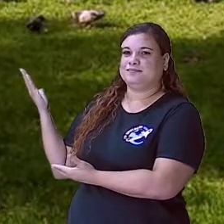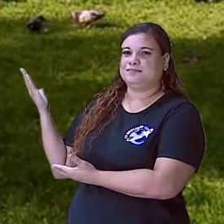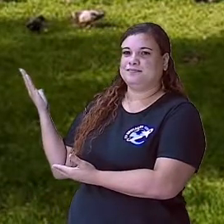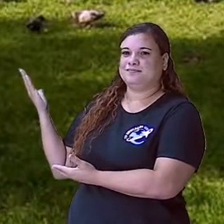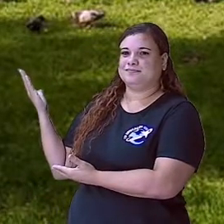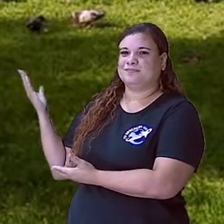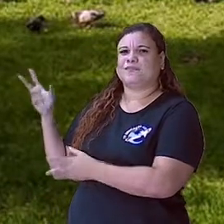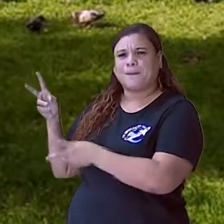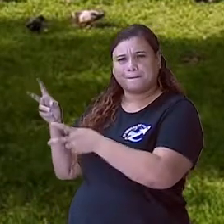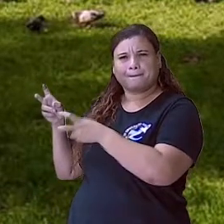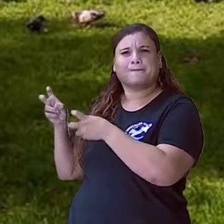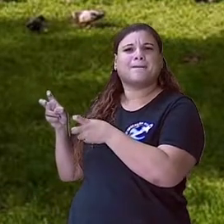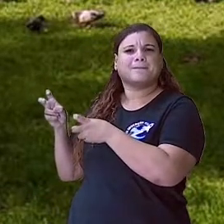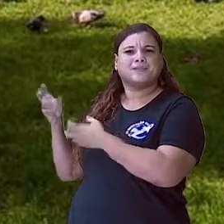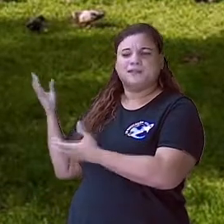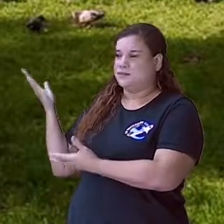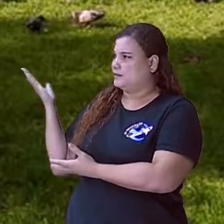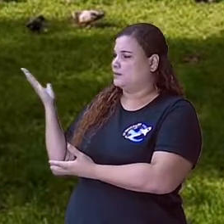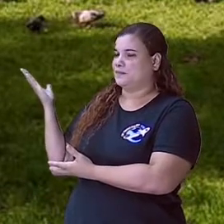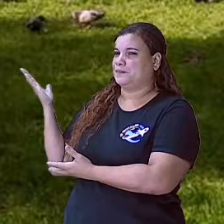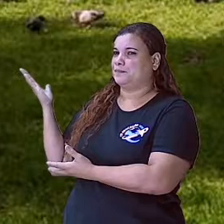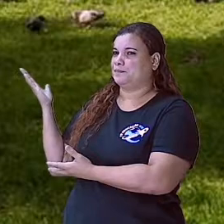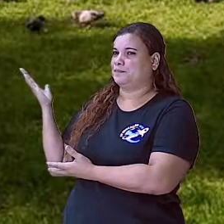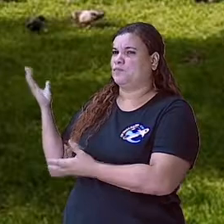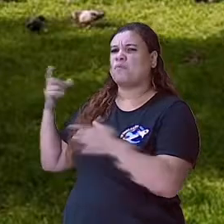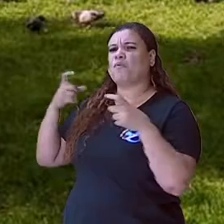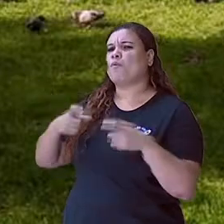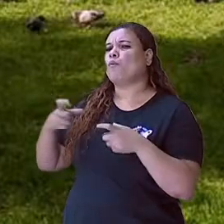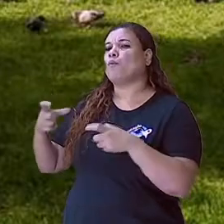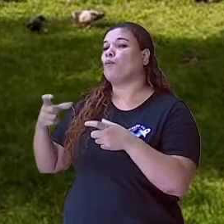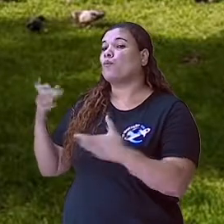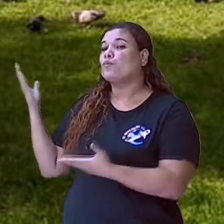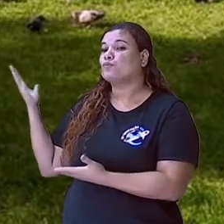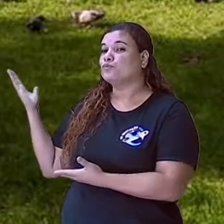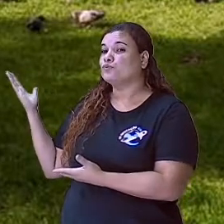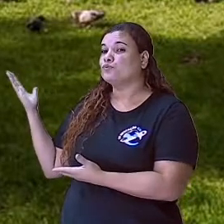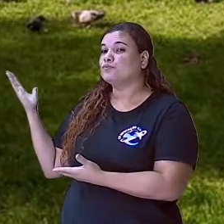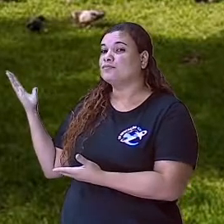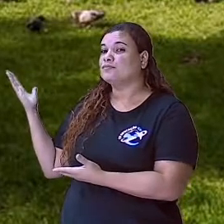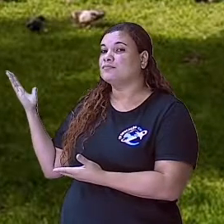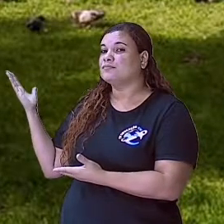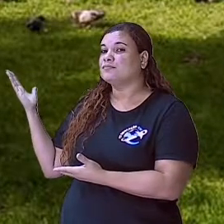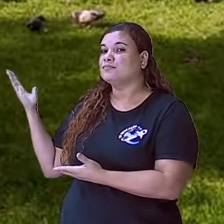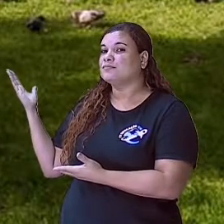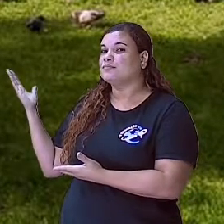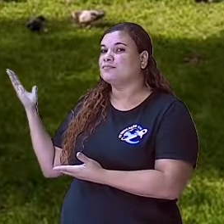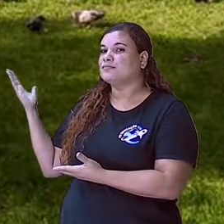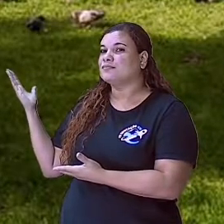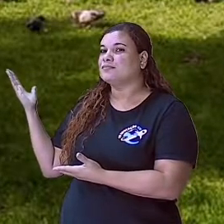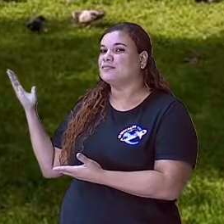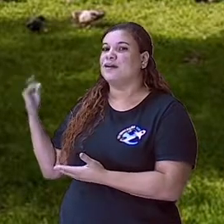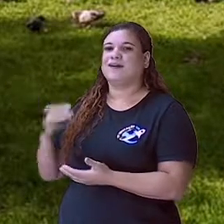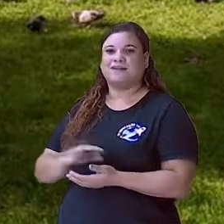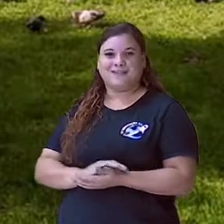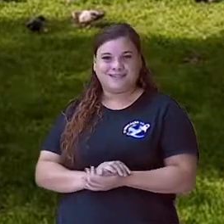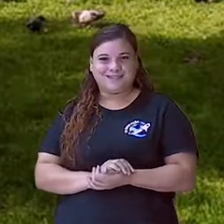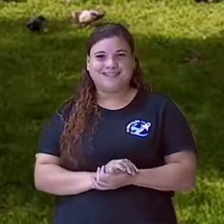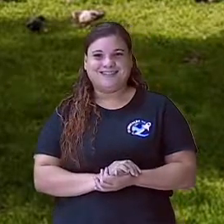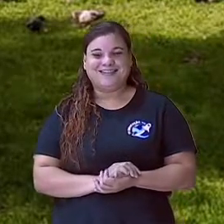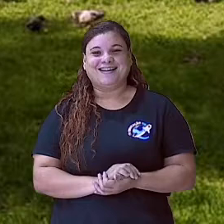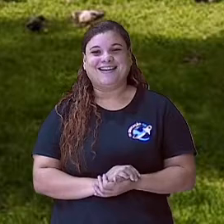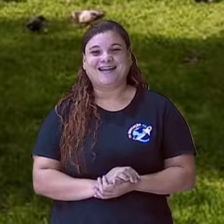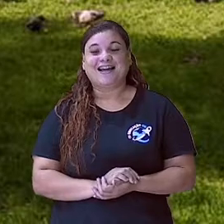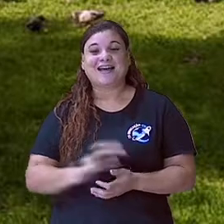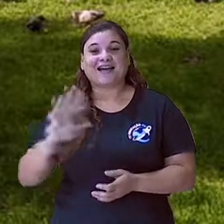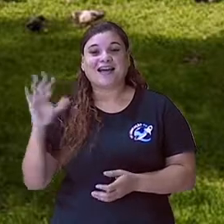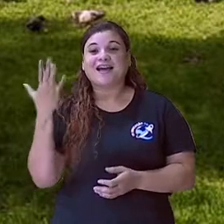aí vocês percebam uma coisa. Nós estamos na entrada para o verão. As